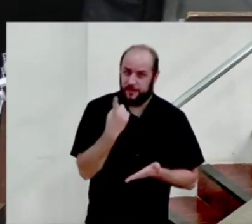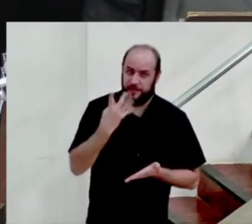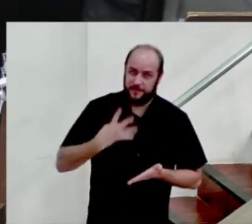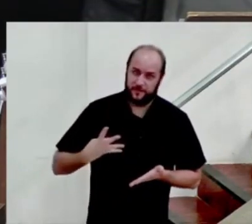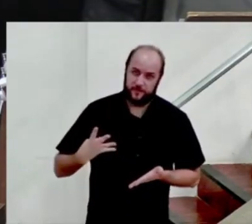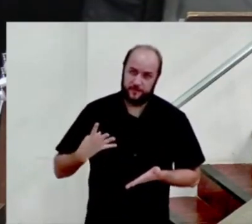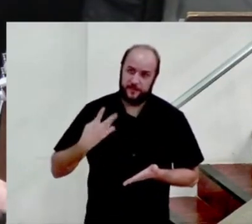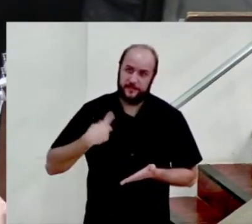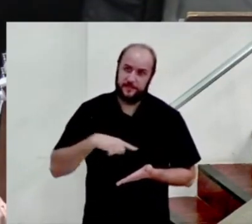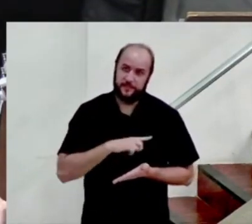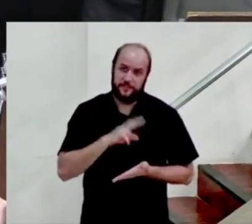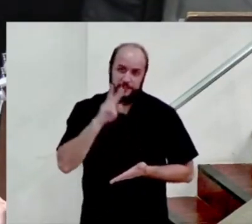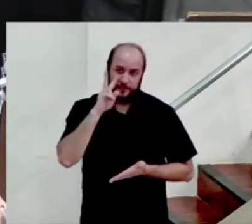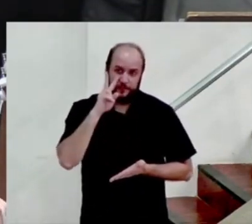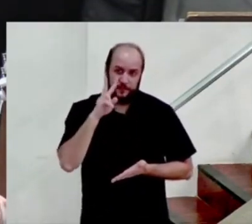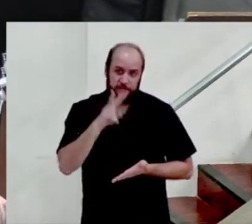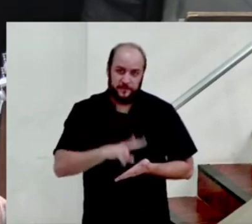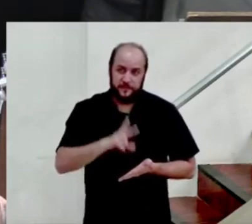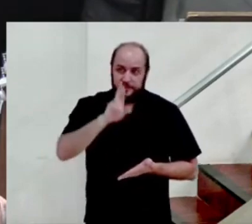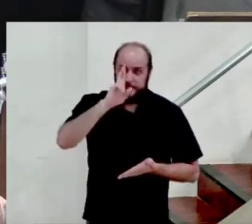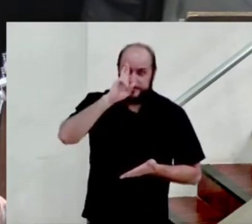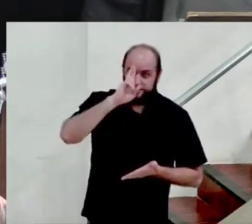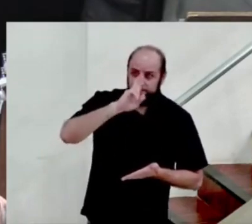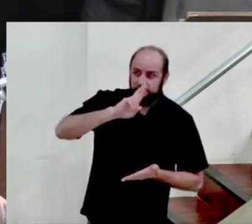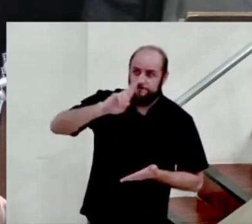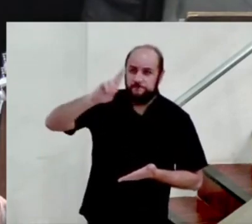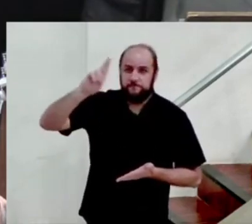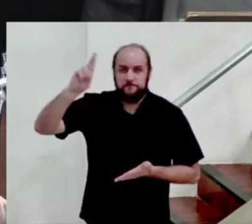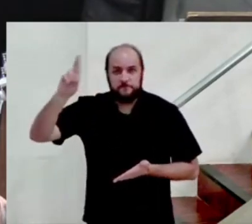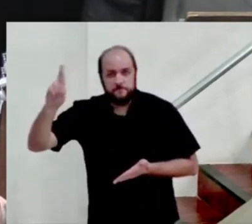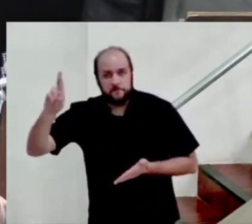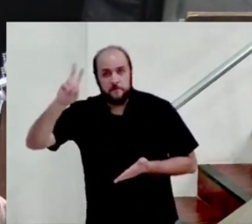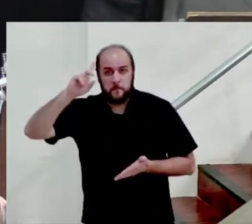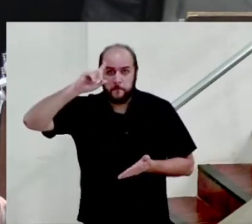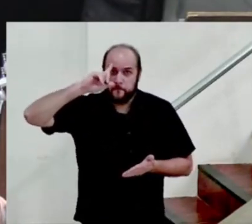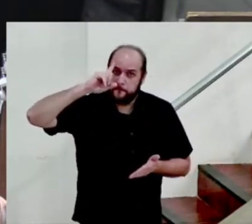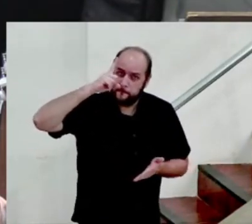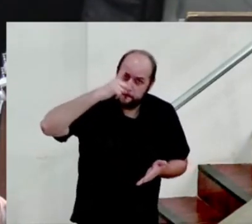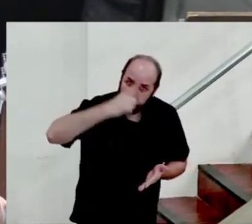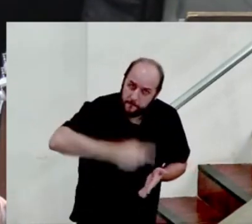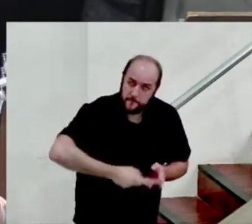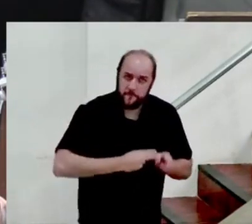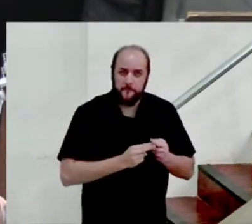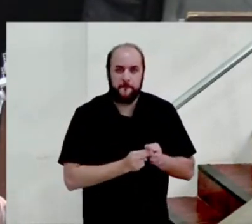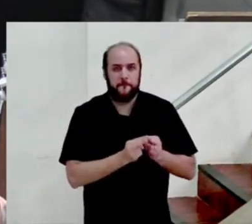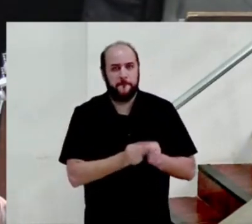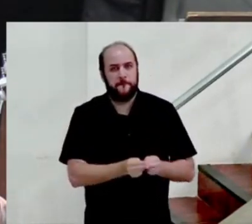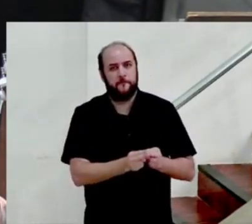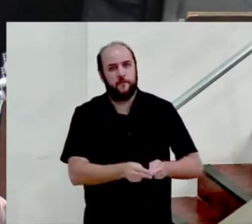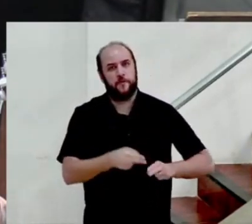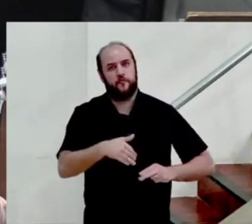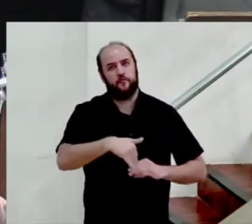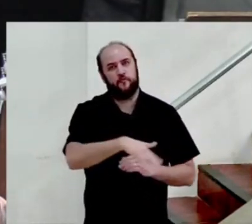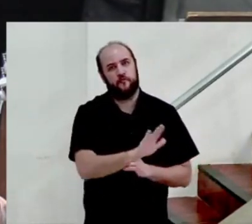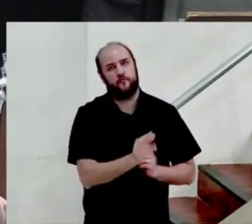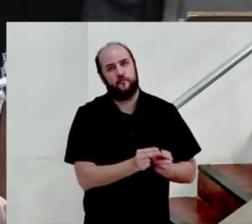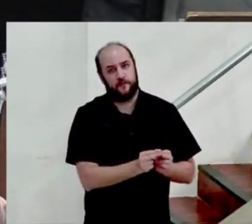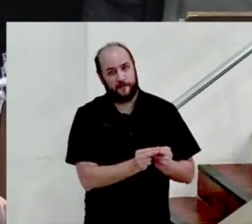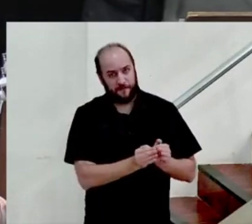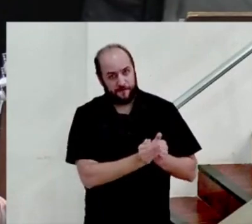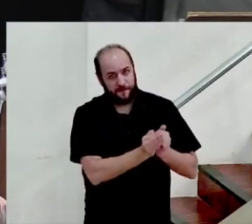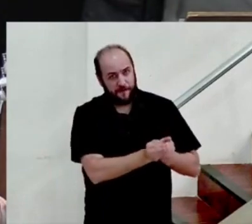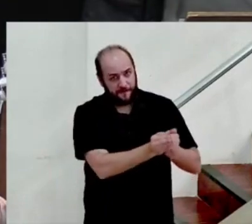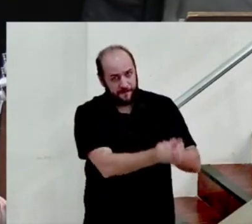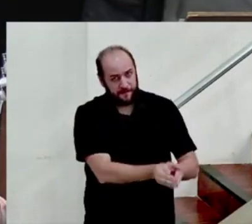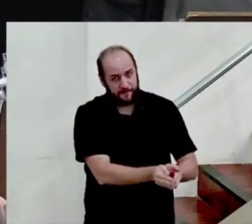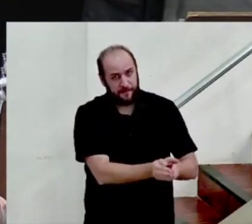vamos enxergar que o Senhor, que ordenou para Noé entrar na arca, preservaria a sua